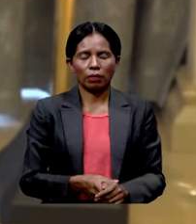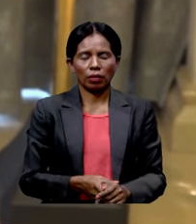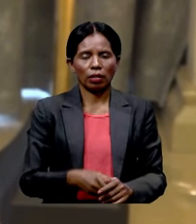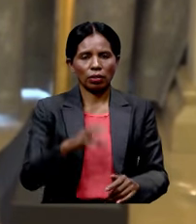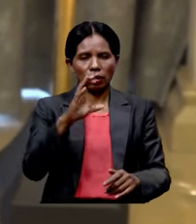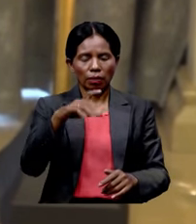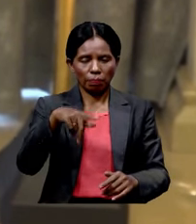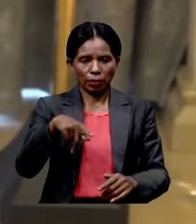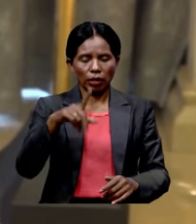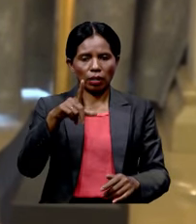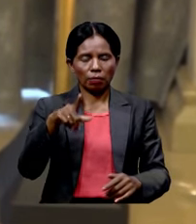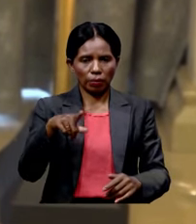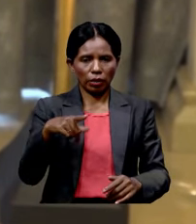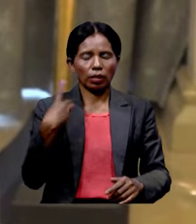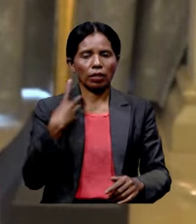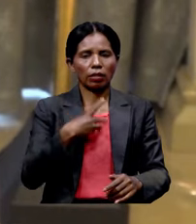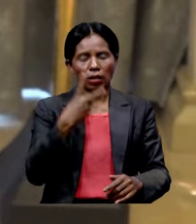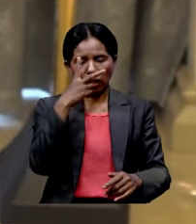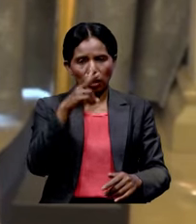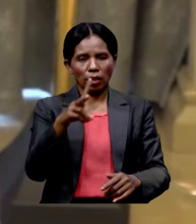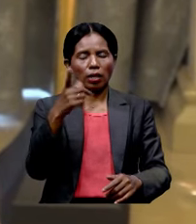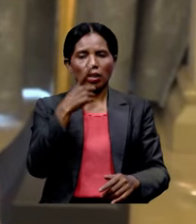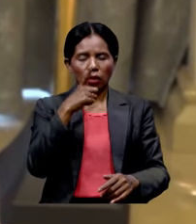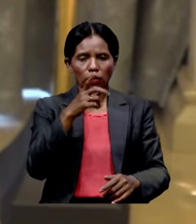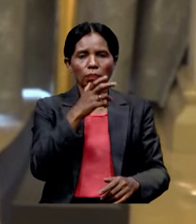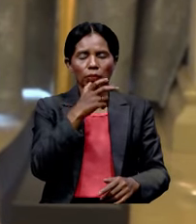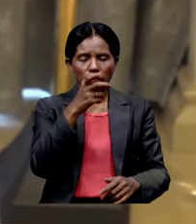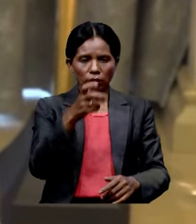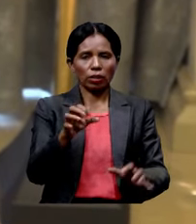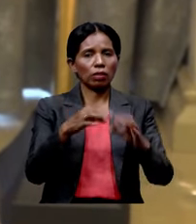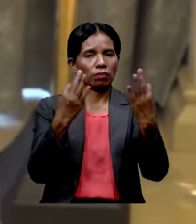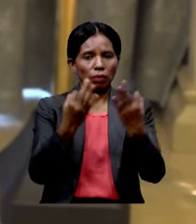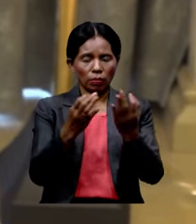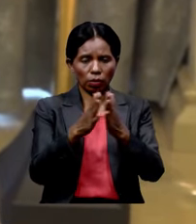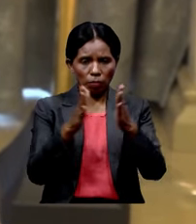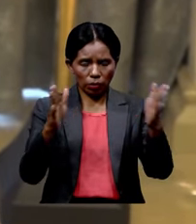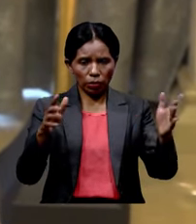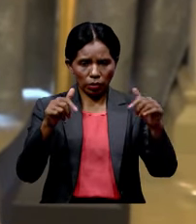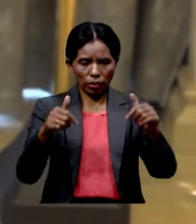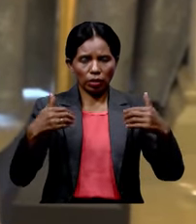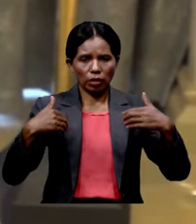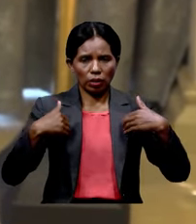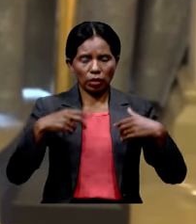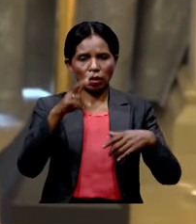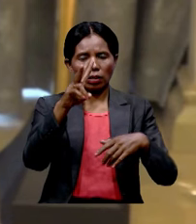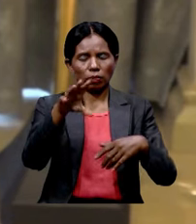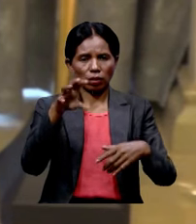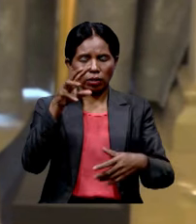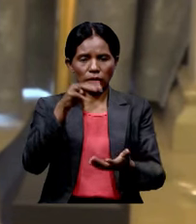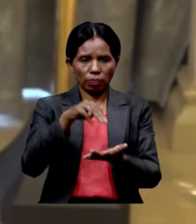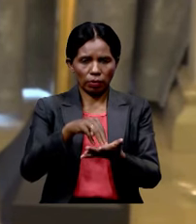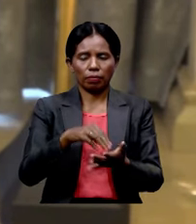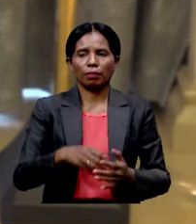CPLP toma, itakan a língua portuguesa, a família Bote Dané, e quase 200.000.000 de